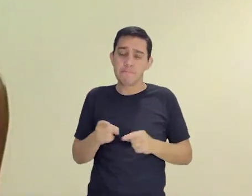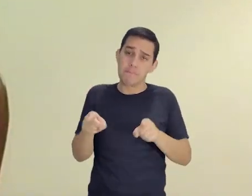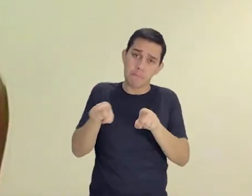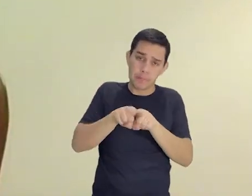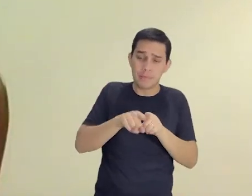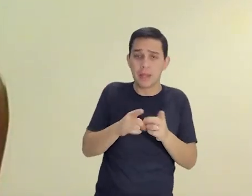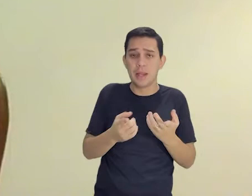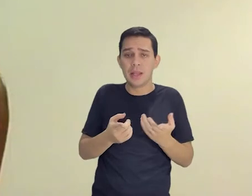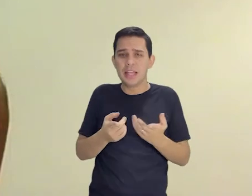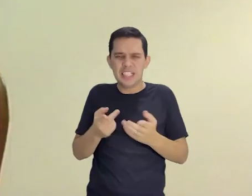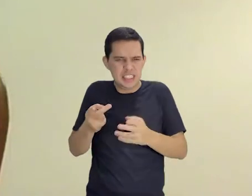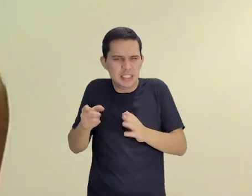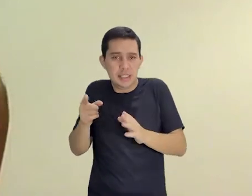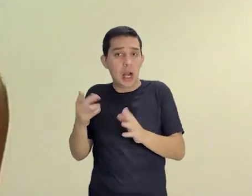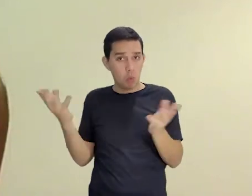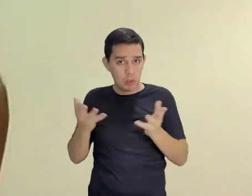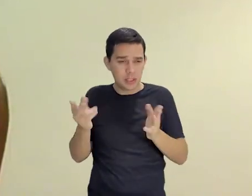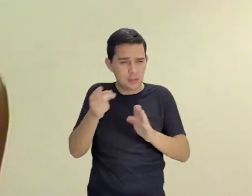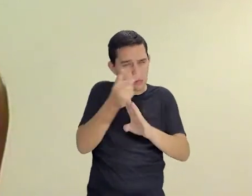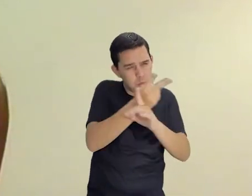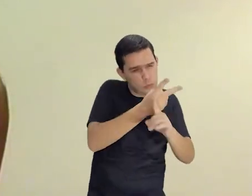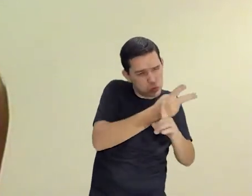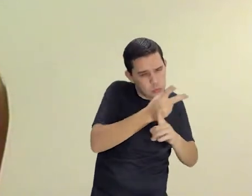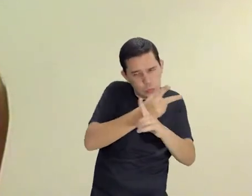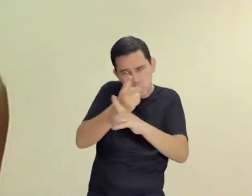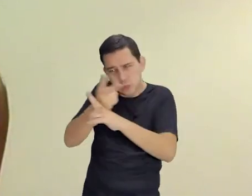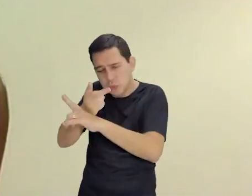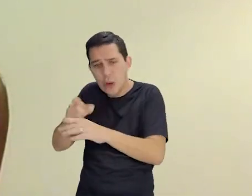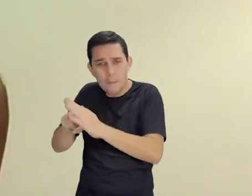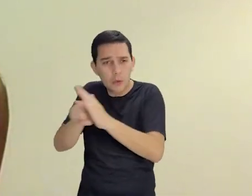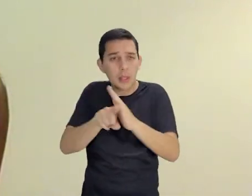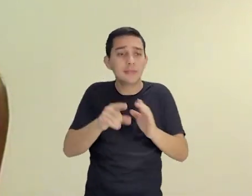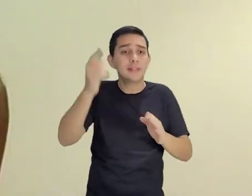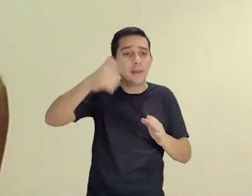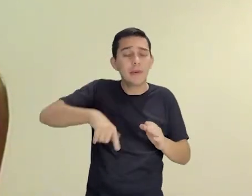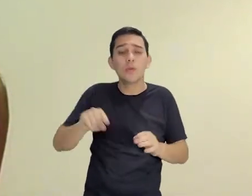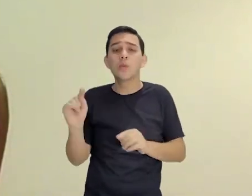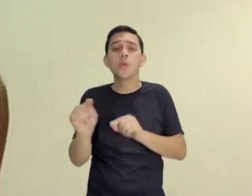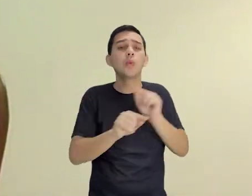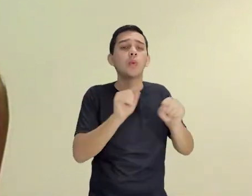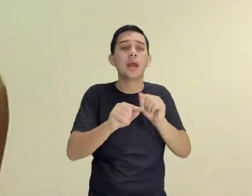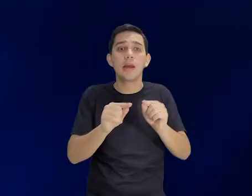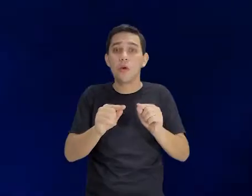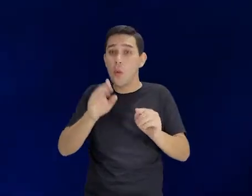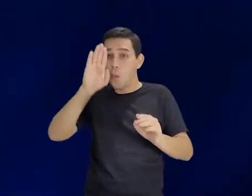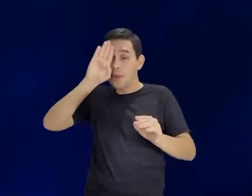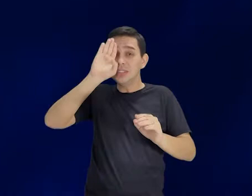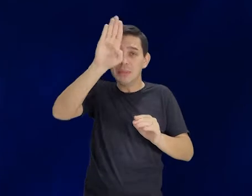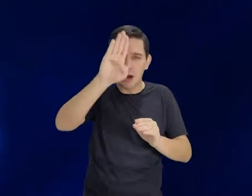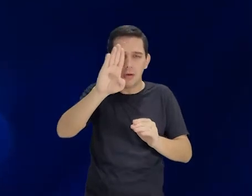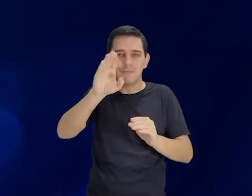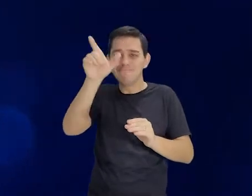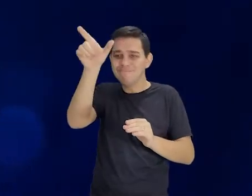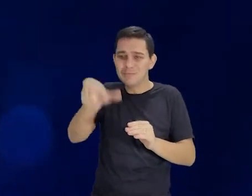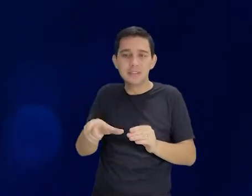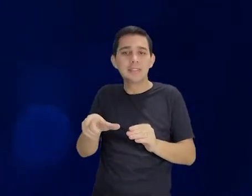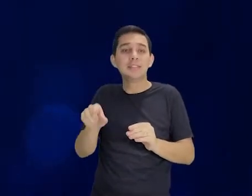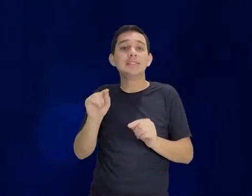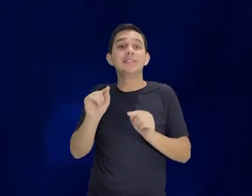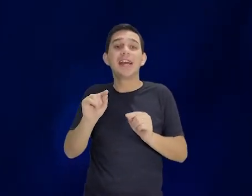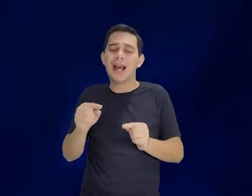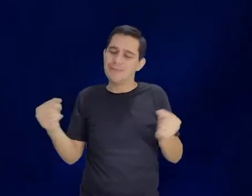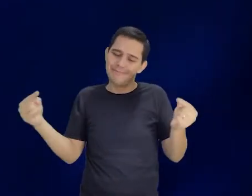essa segunda fase da operação, ela mirou o núcleo dessa organização criminosa que integrava o Poder